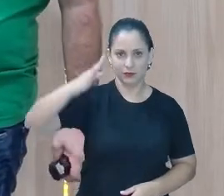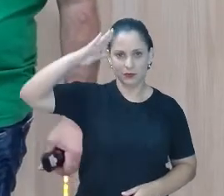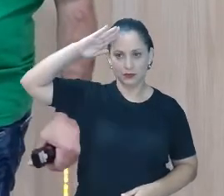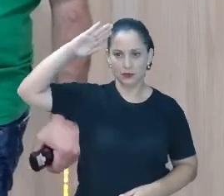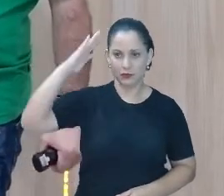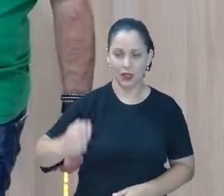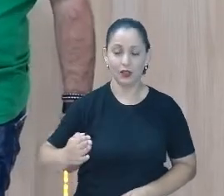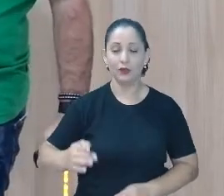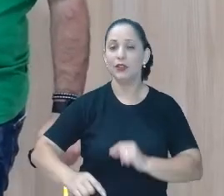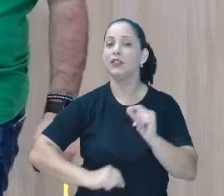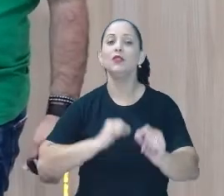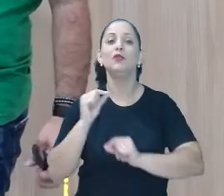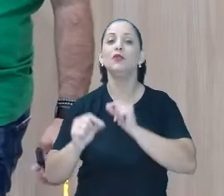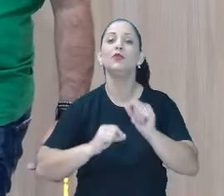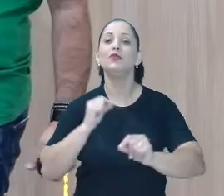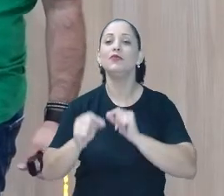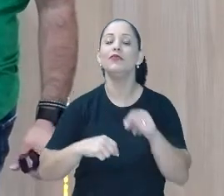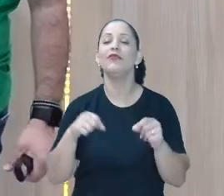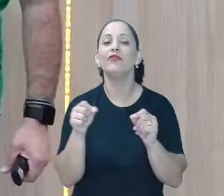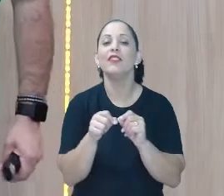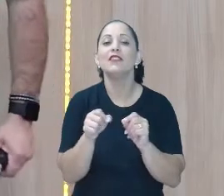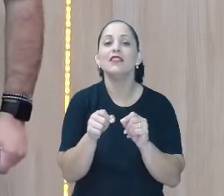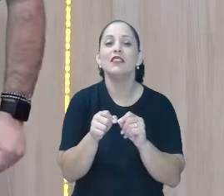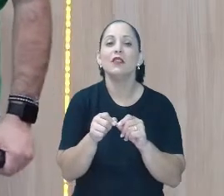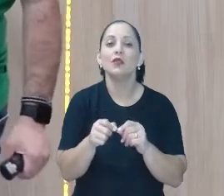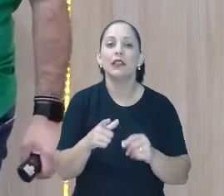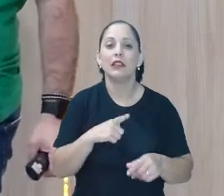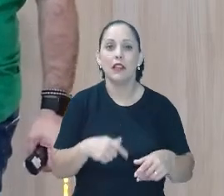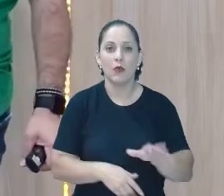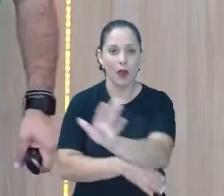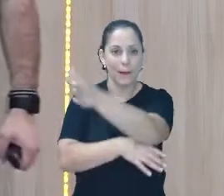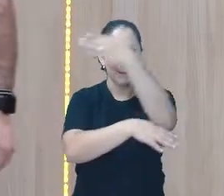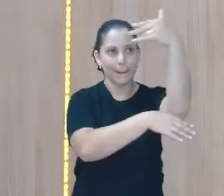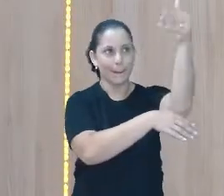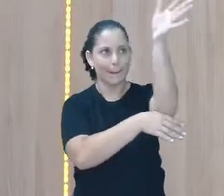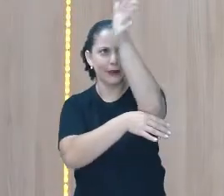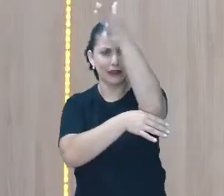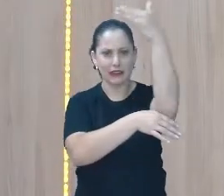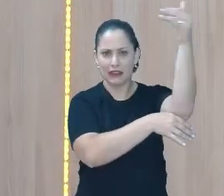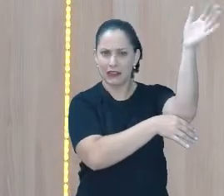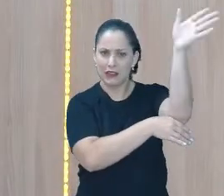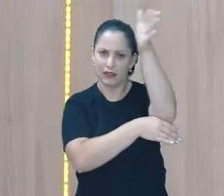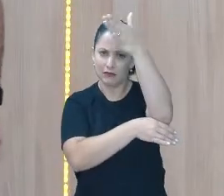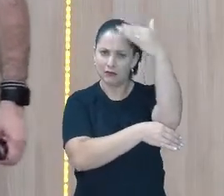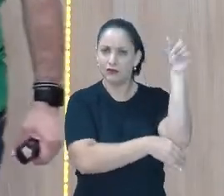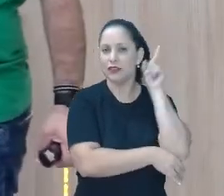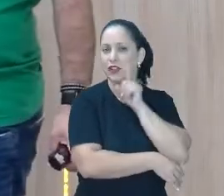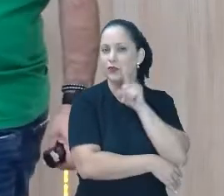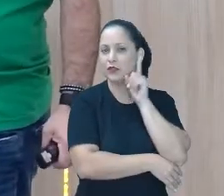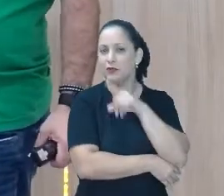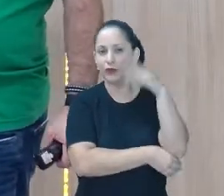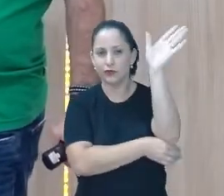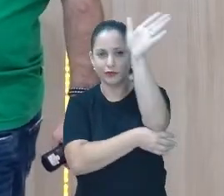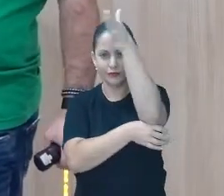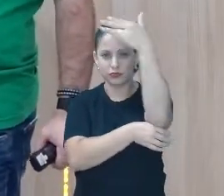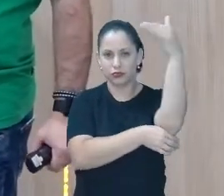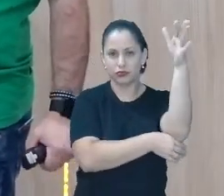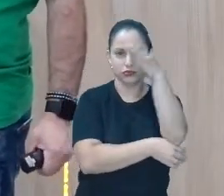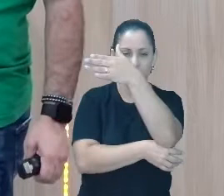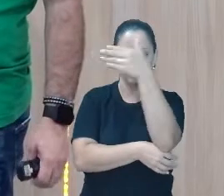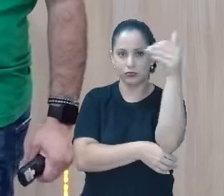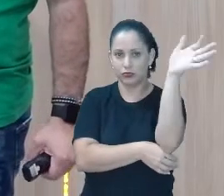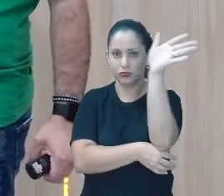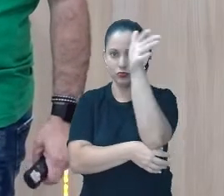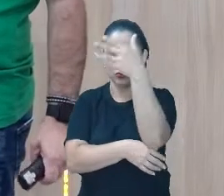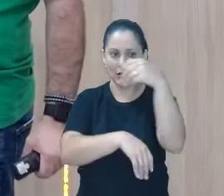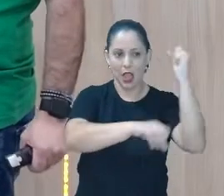estão fincando, cravando aqui, ó, uma bandeira, a bandeira aqui dos Estados Unidos, né, no cume,